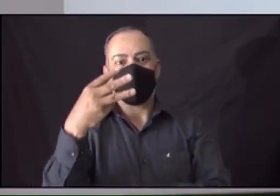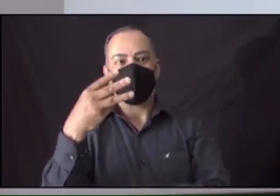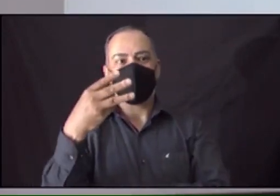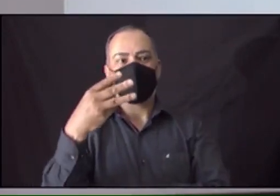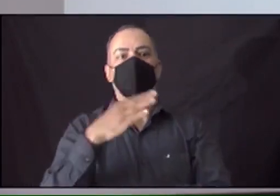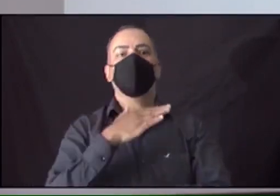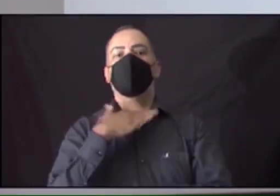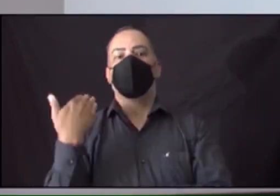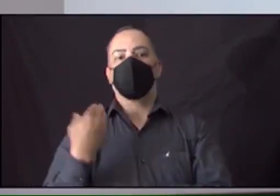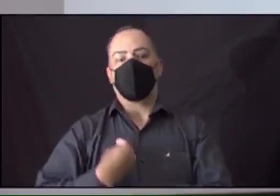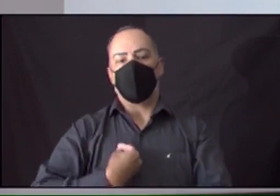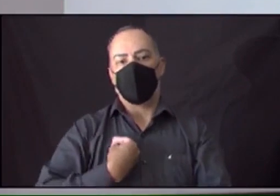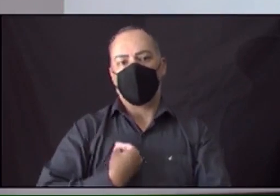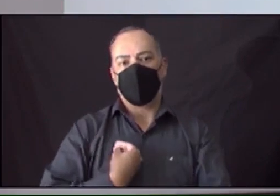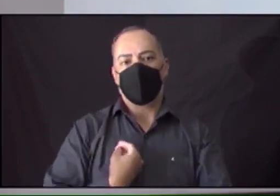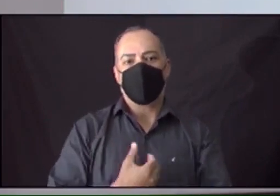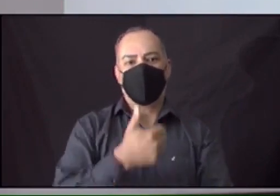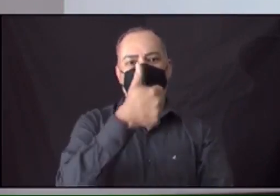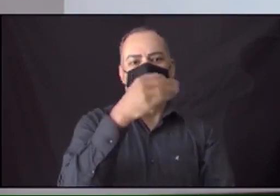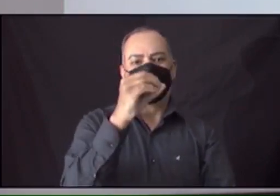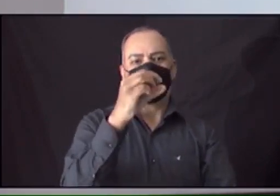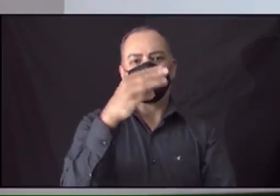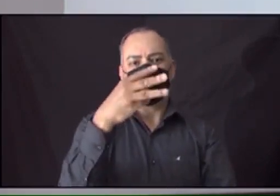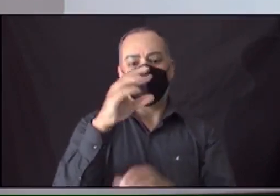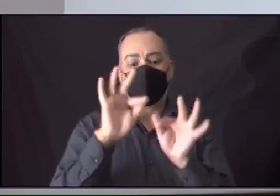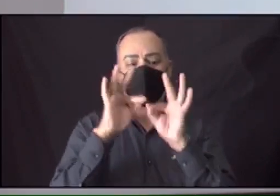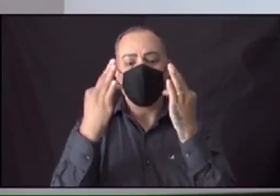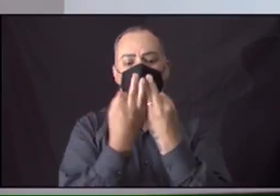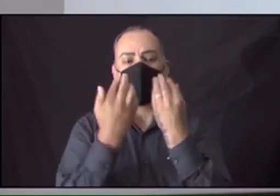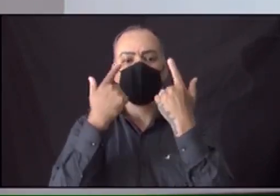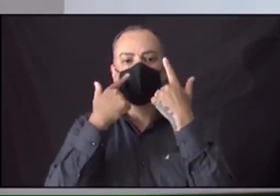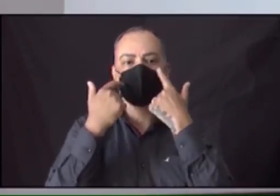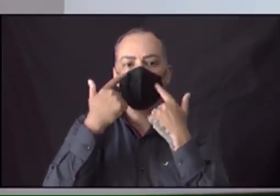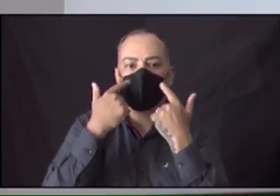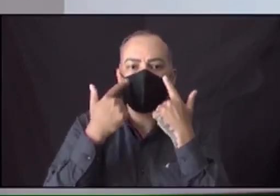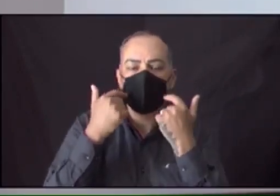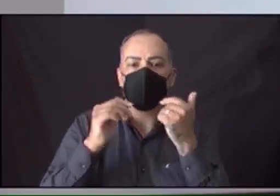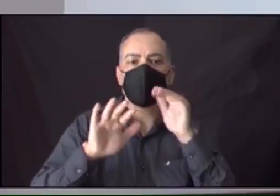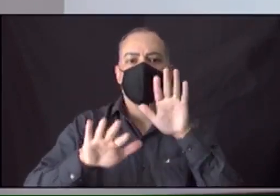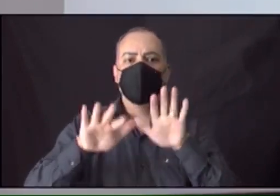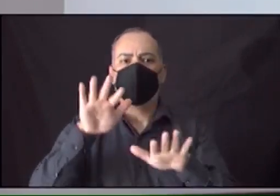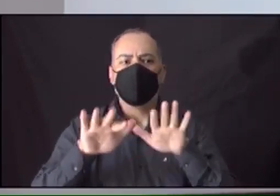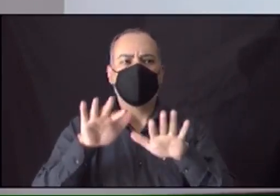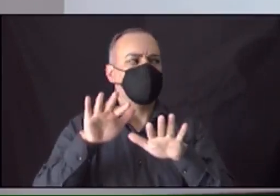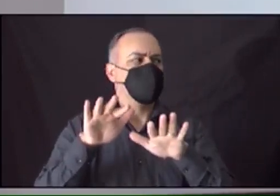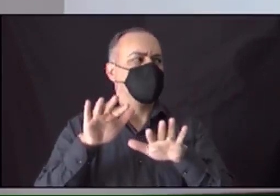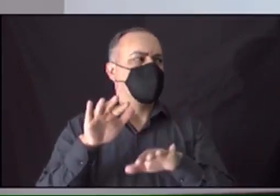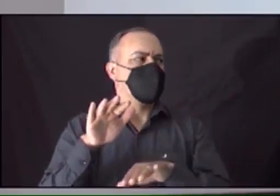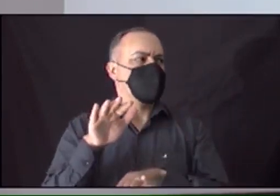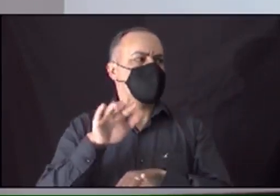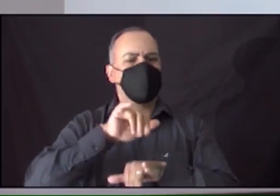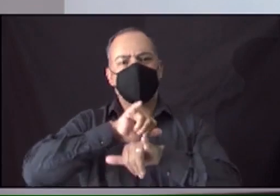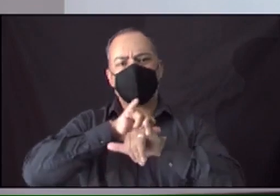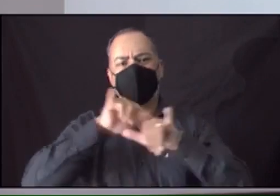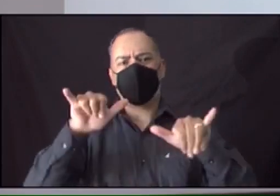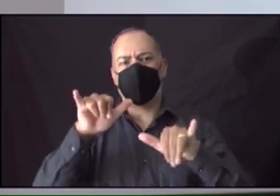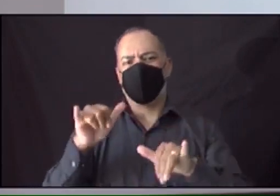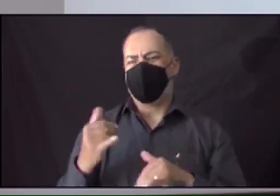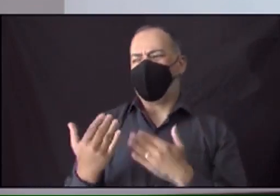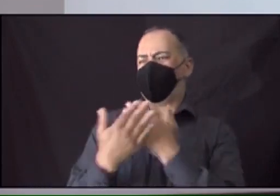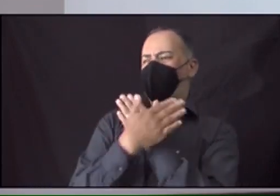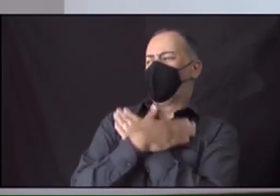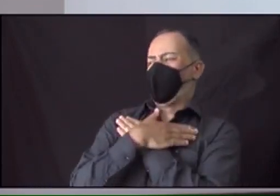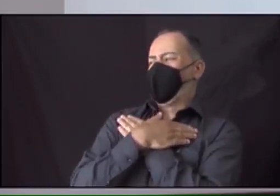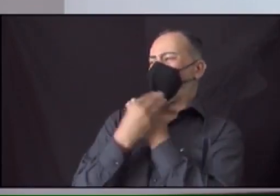a vida, 103 famílias que choram, né? E muitas vezes a gente fala a questão do velório, que é